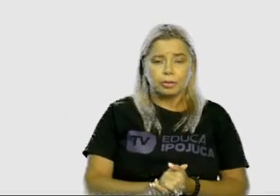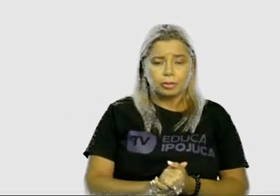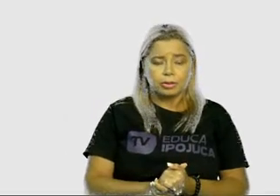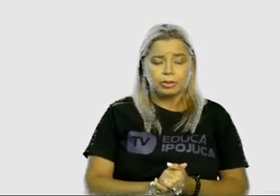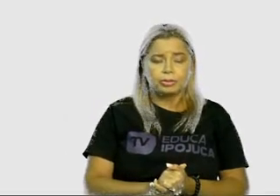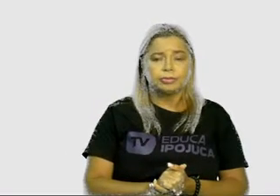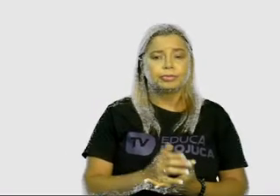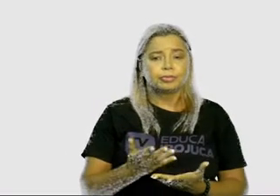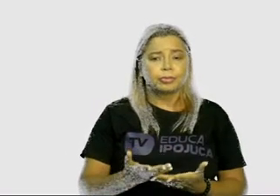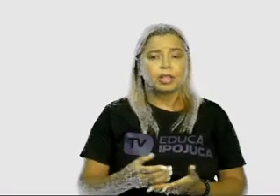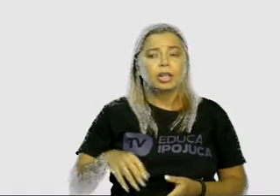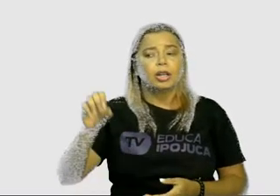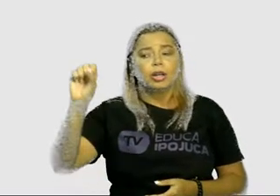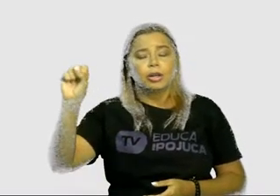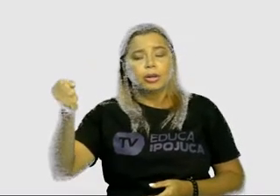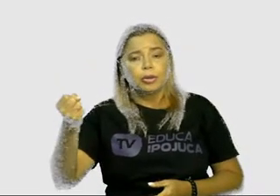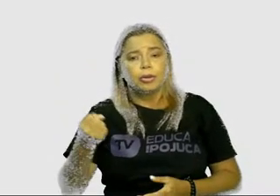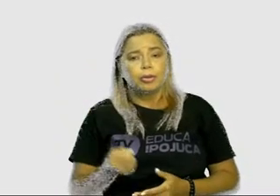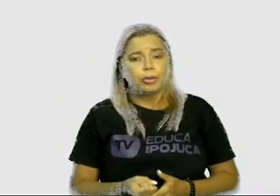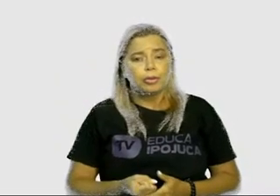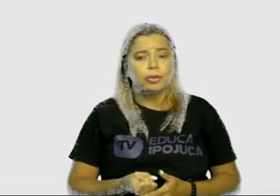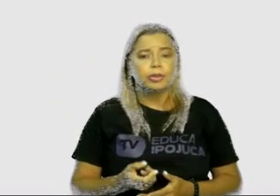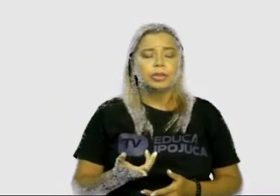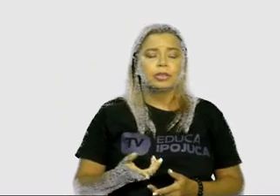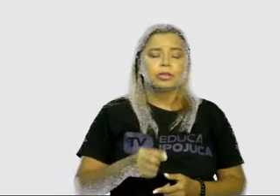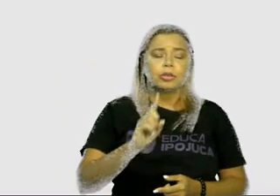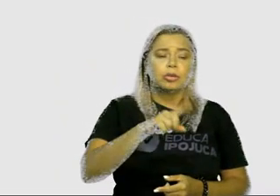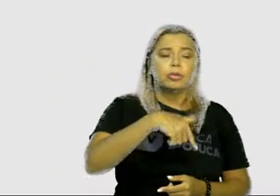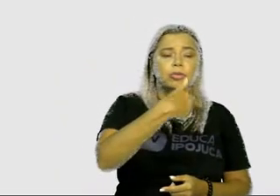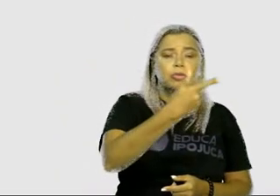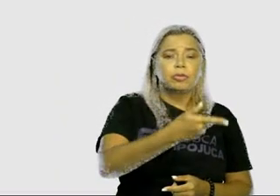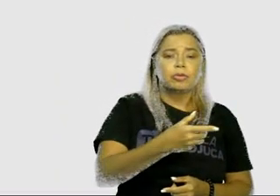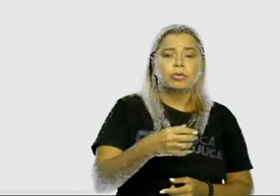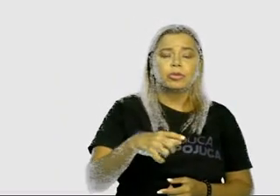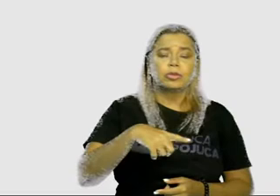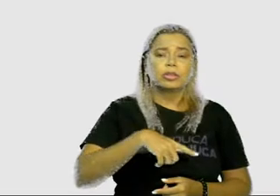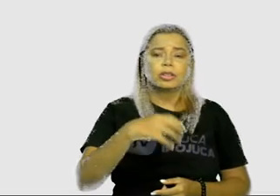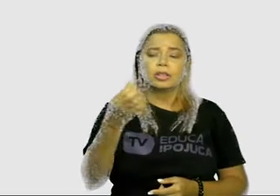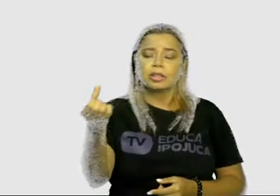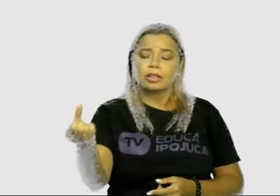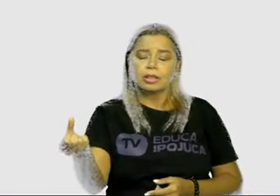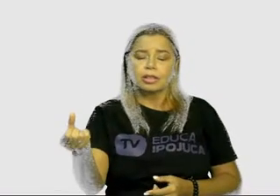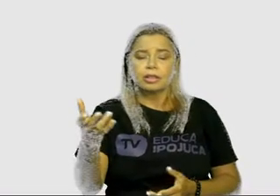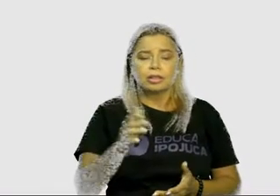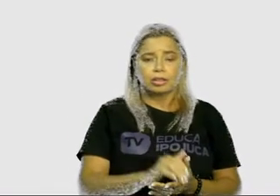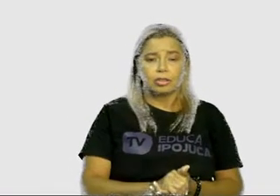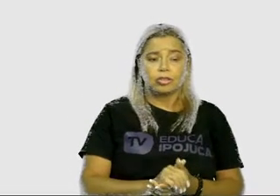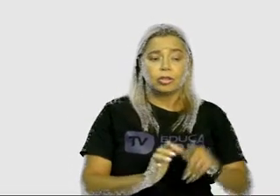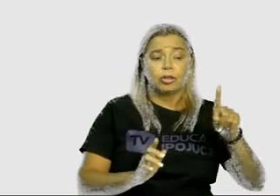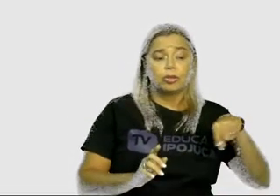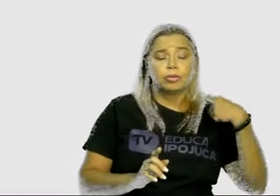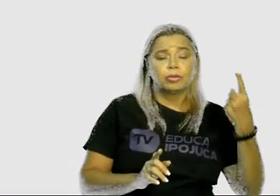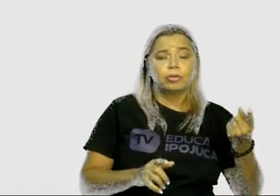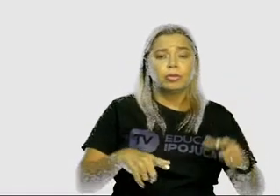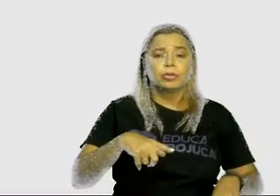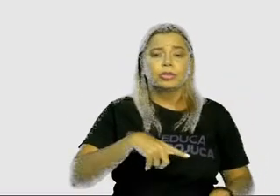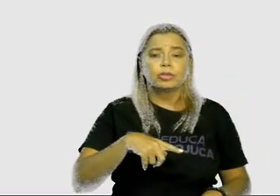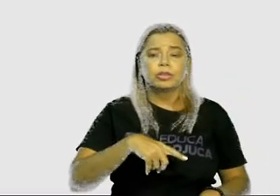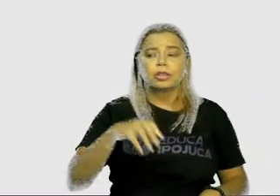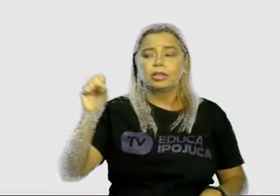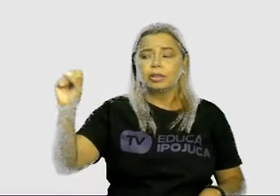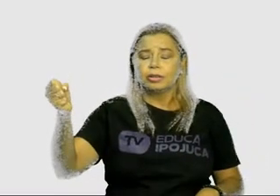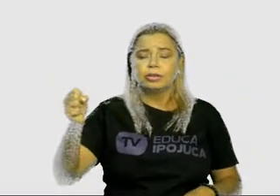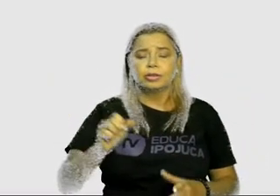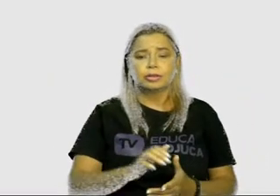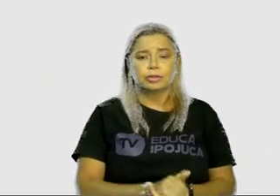de Diego, comparado a 6 carros de Eduardo. E Gabriel tem também 8 carros.